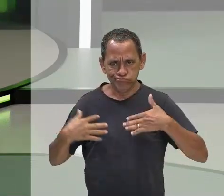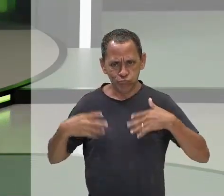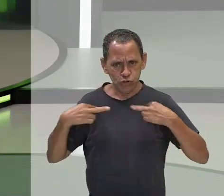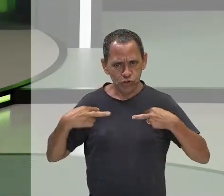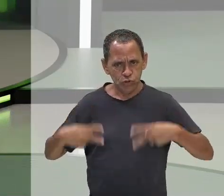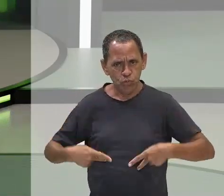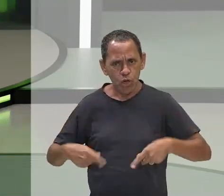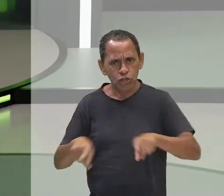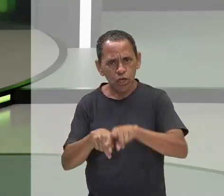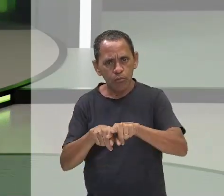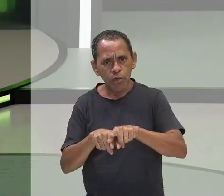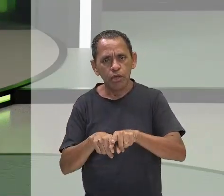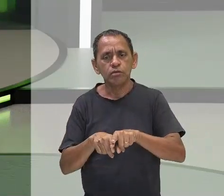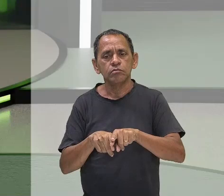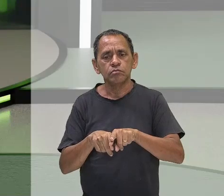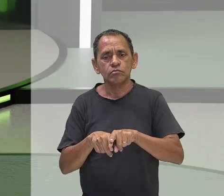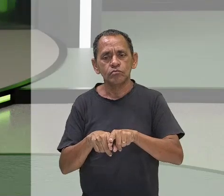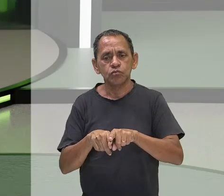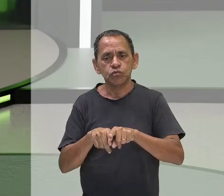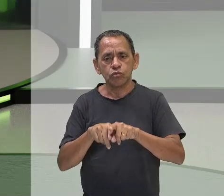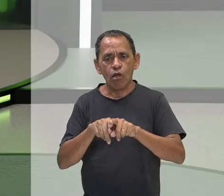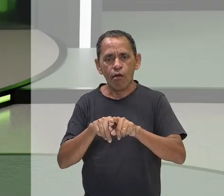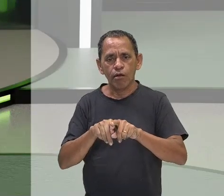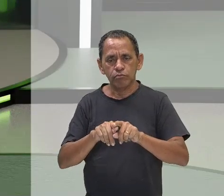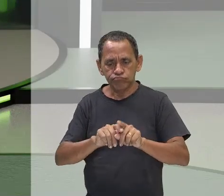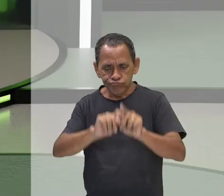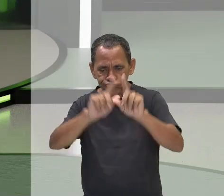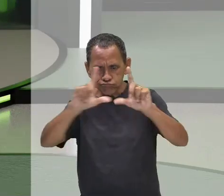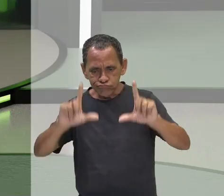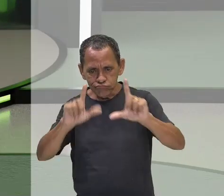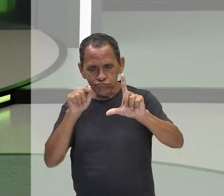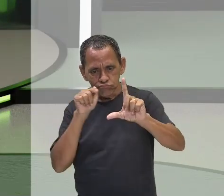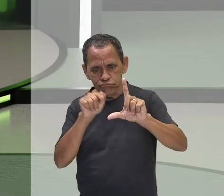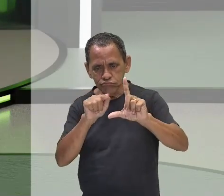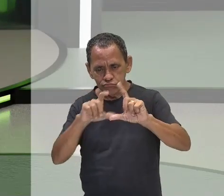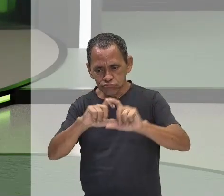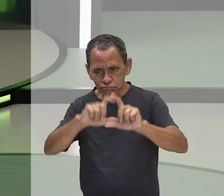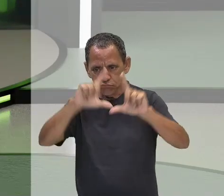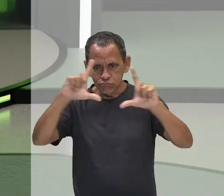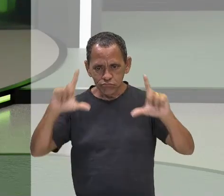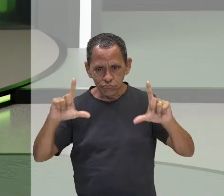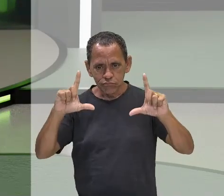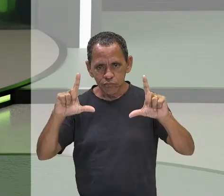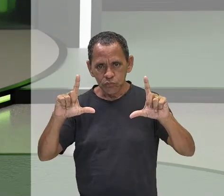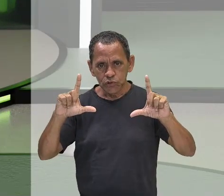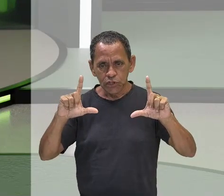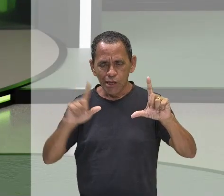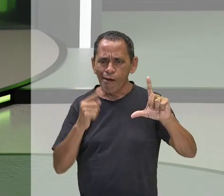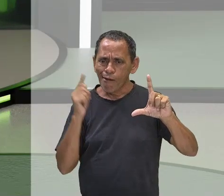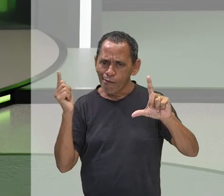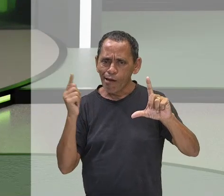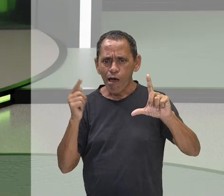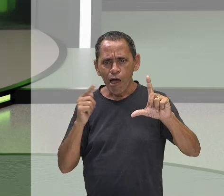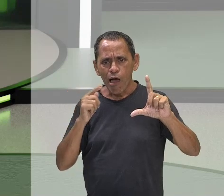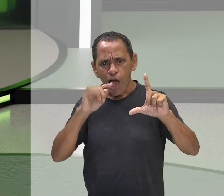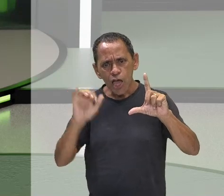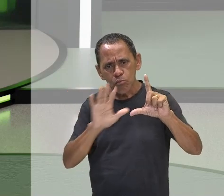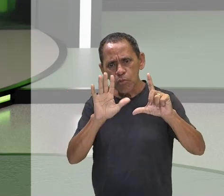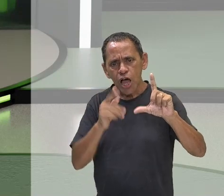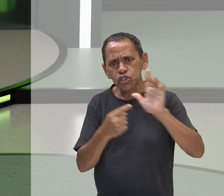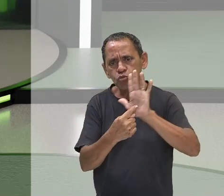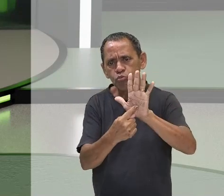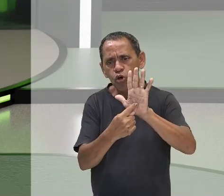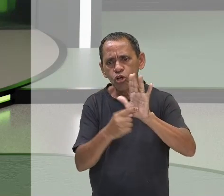Deixa eu dar o zoom aqui, exatamente. Se vocês observarem, a animação ela está apontando para uma estrutura muito